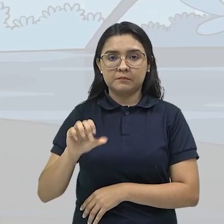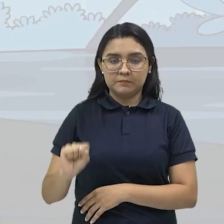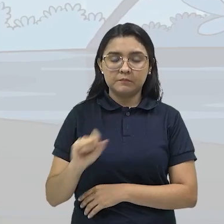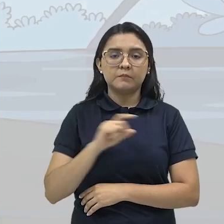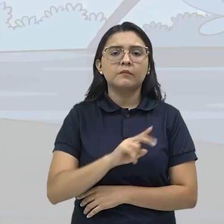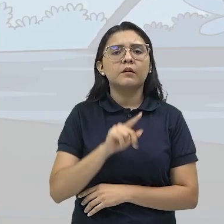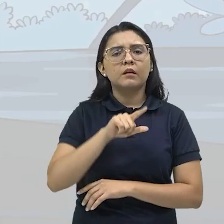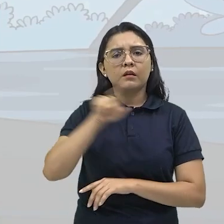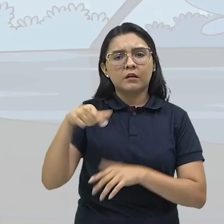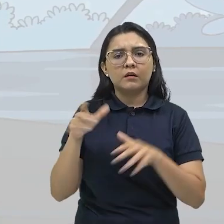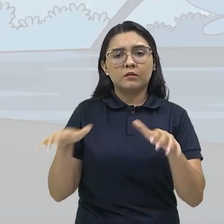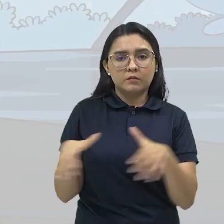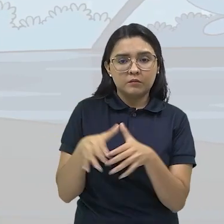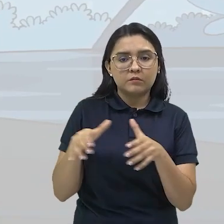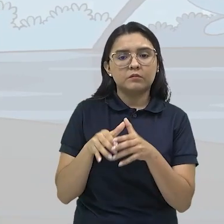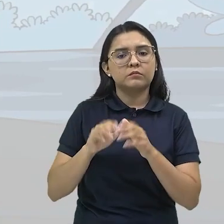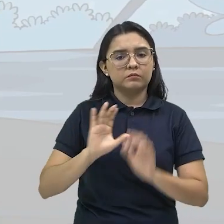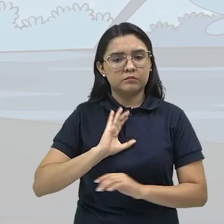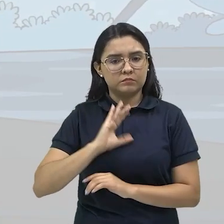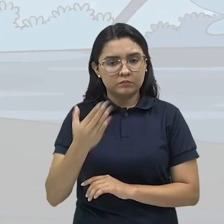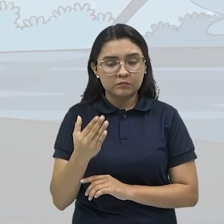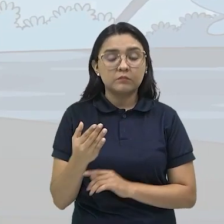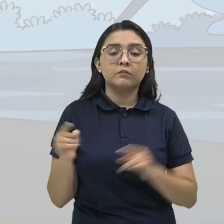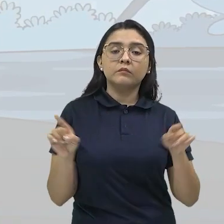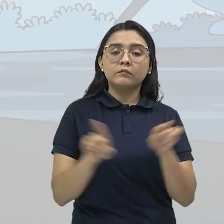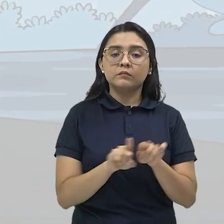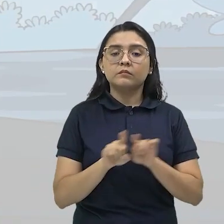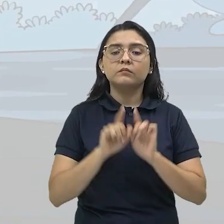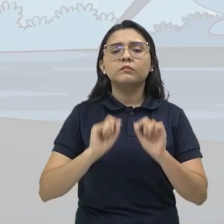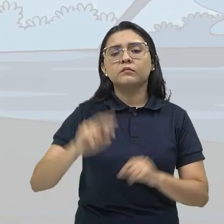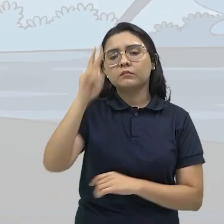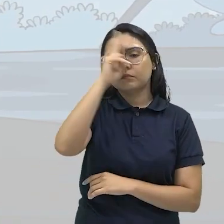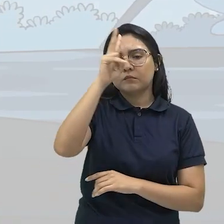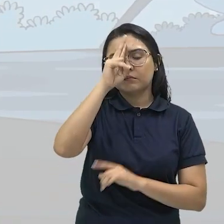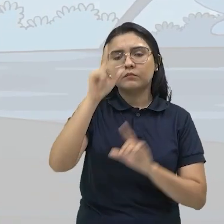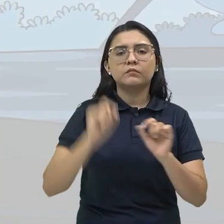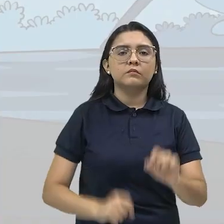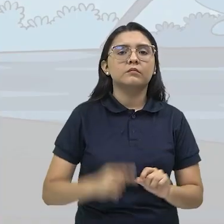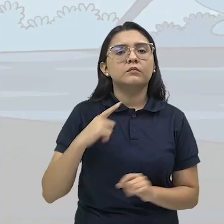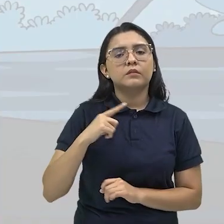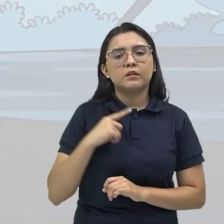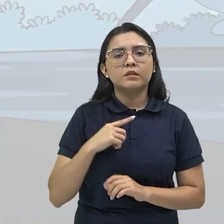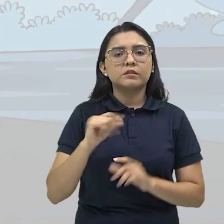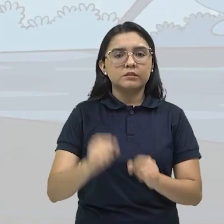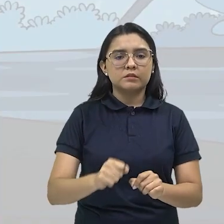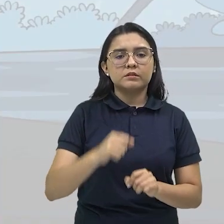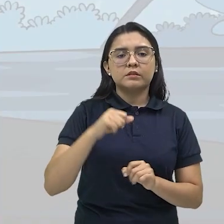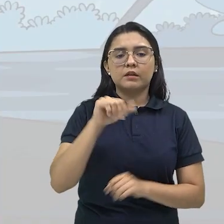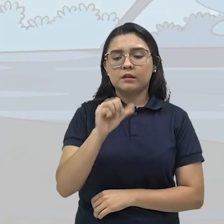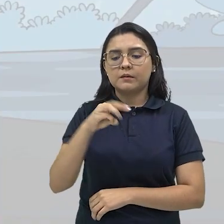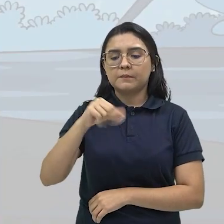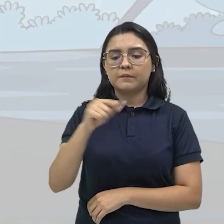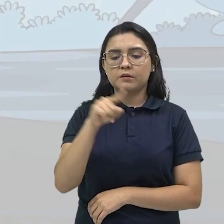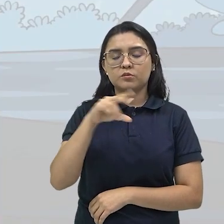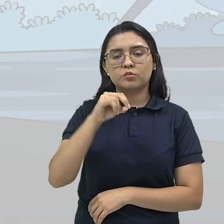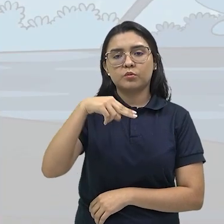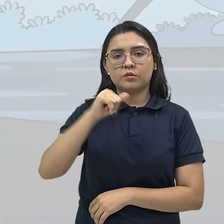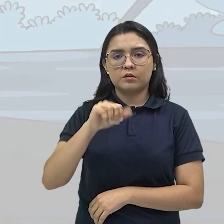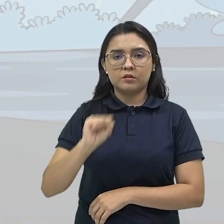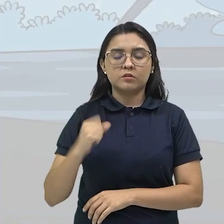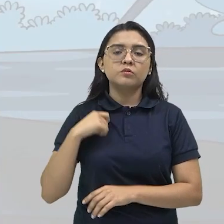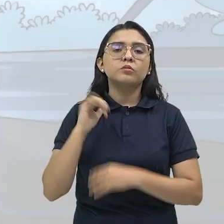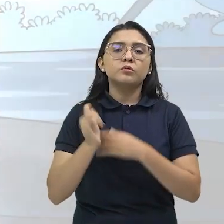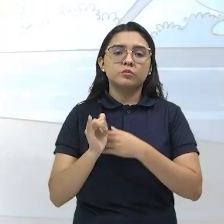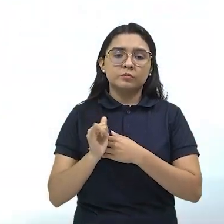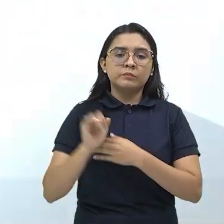Elas eram valentes e destemidas e nos lembraram das lendárias Amazonas dos contos europeus.